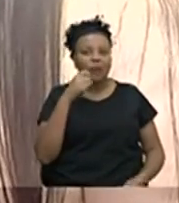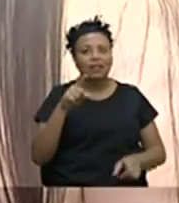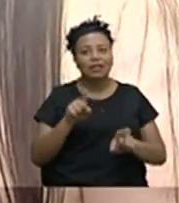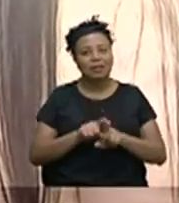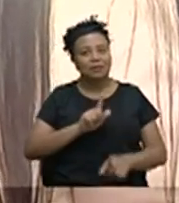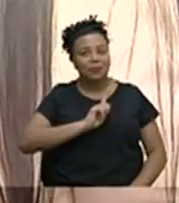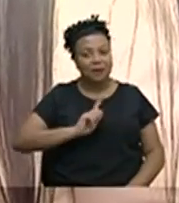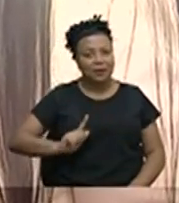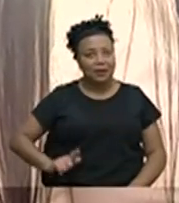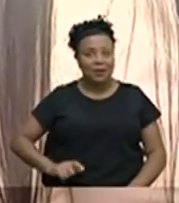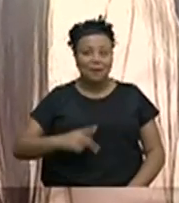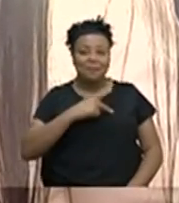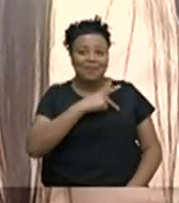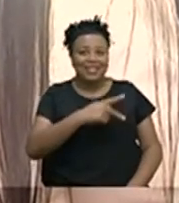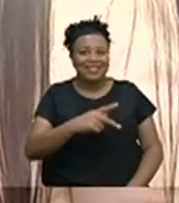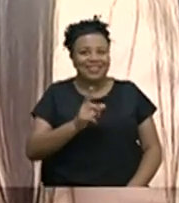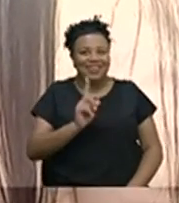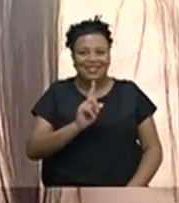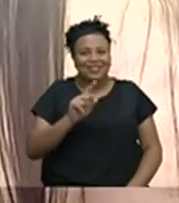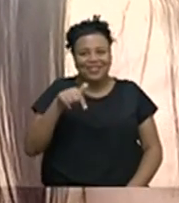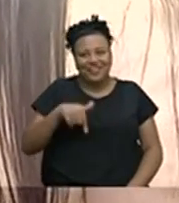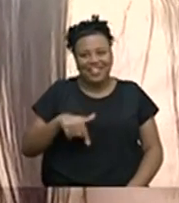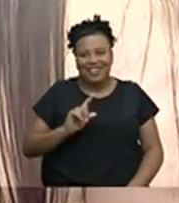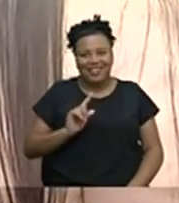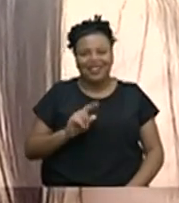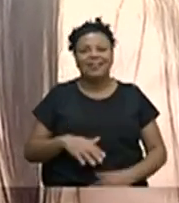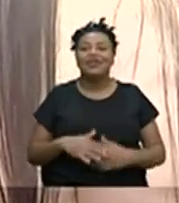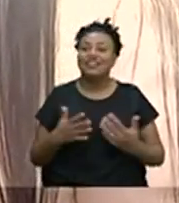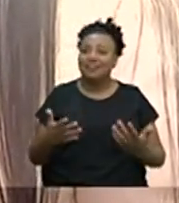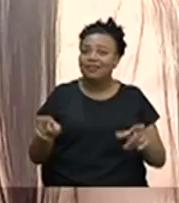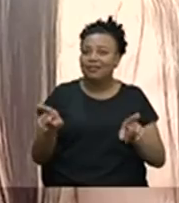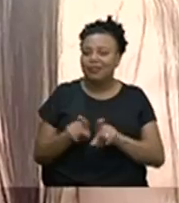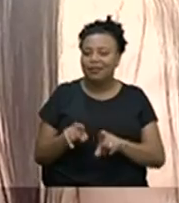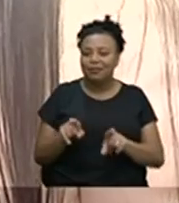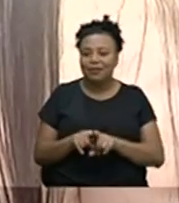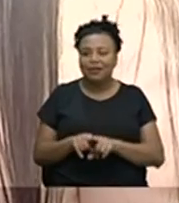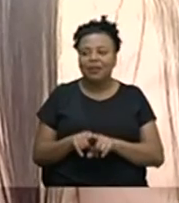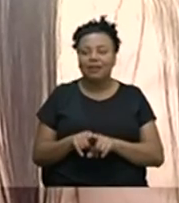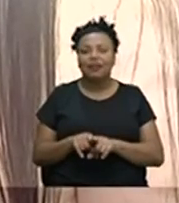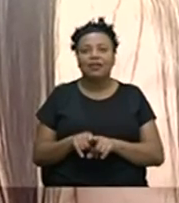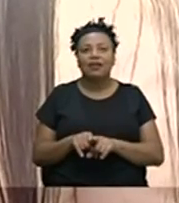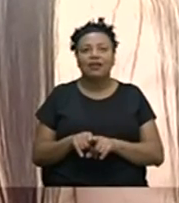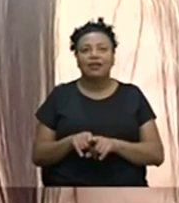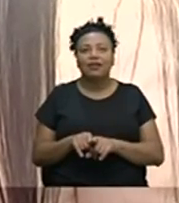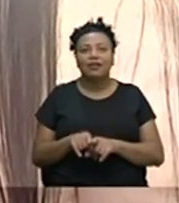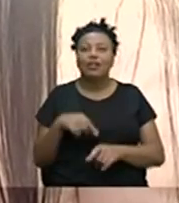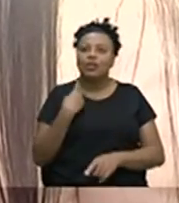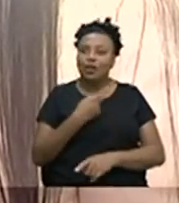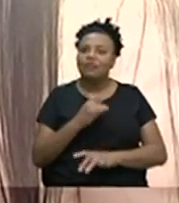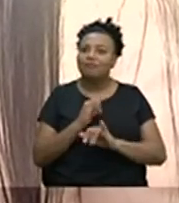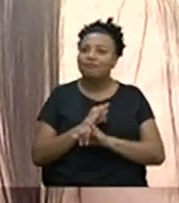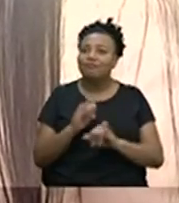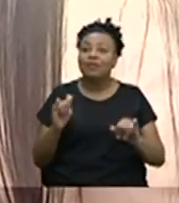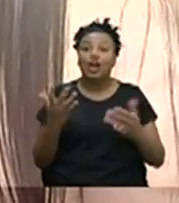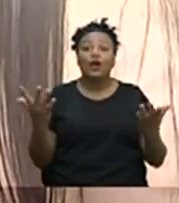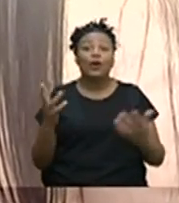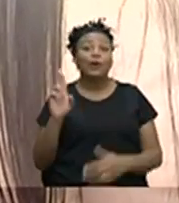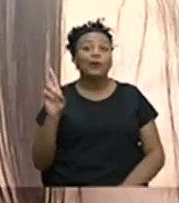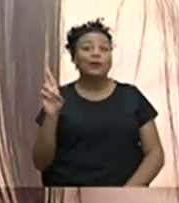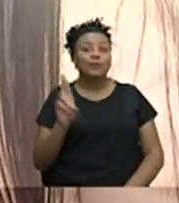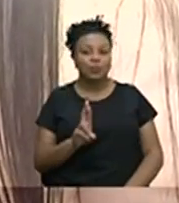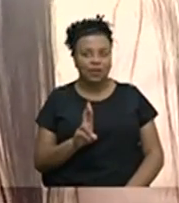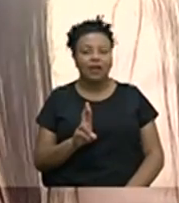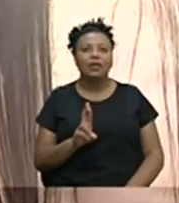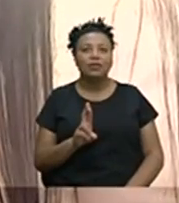O presidente da República não é diplomado aqui. E também vamos proclamar agora o resultado